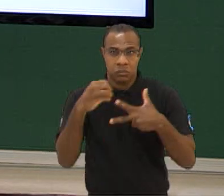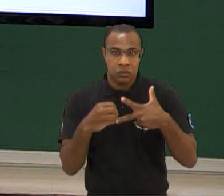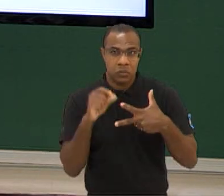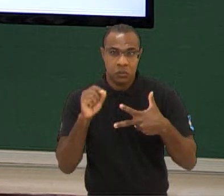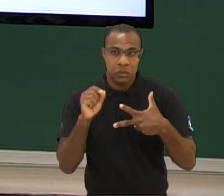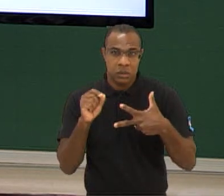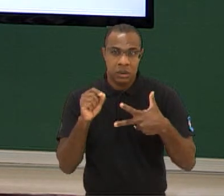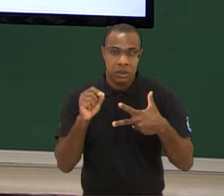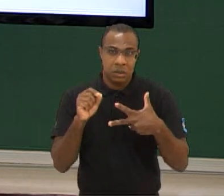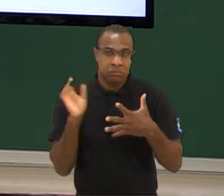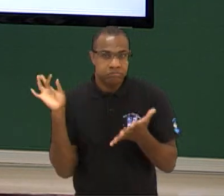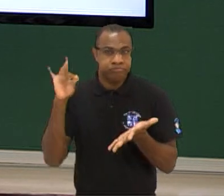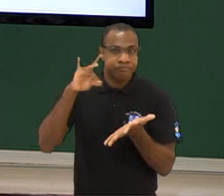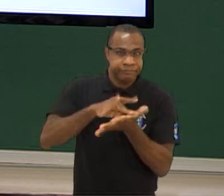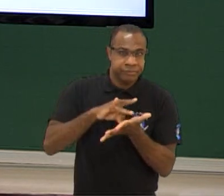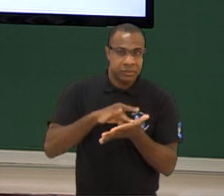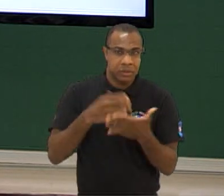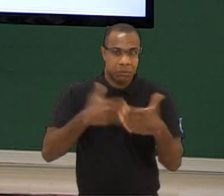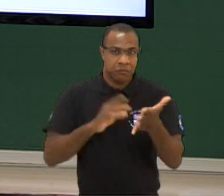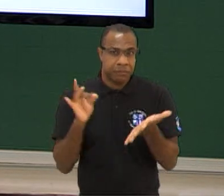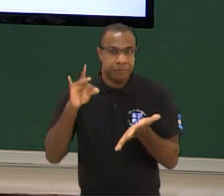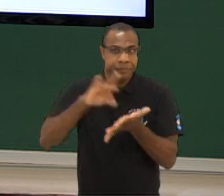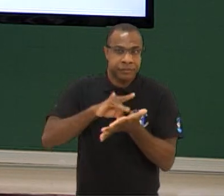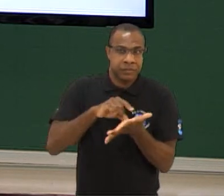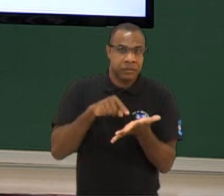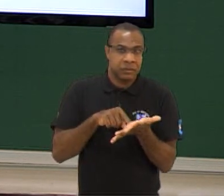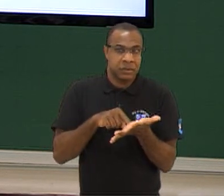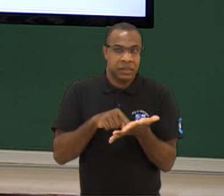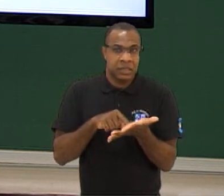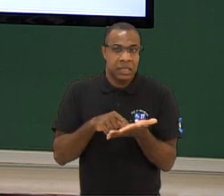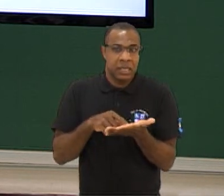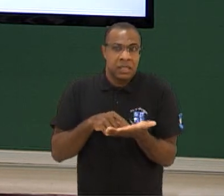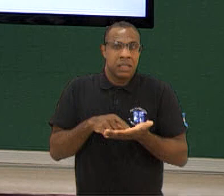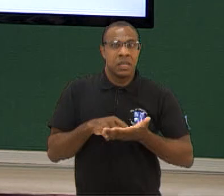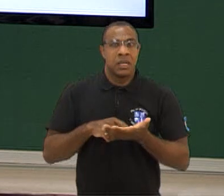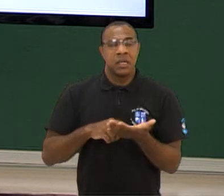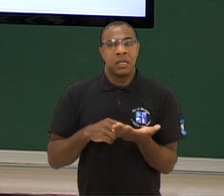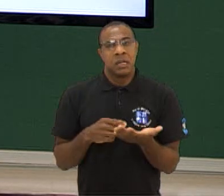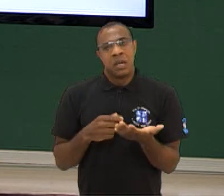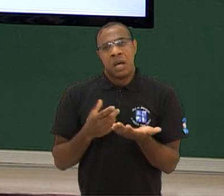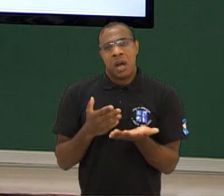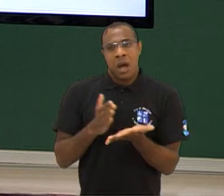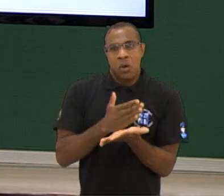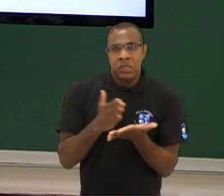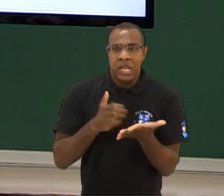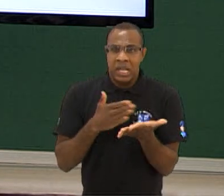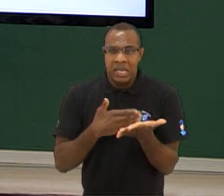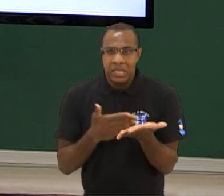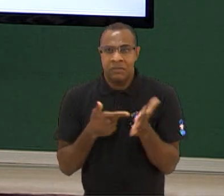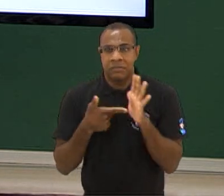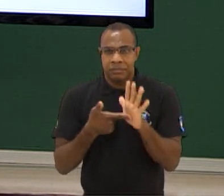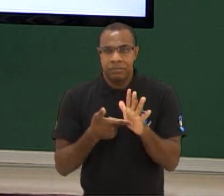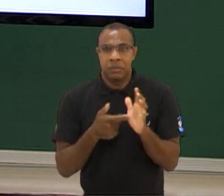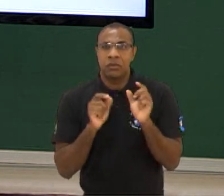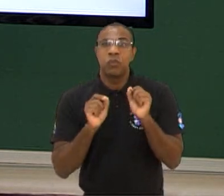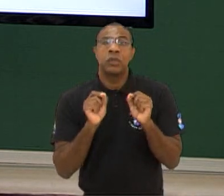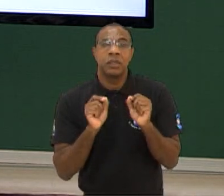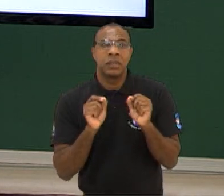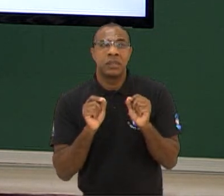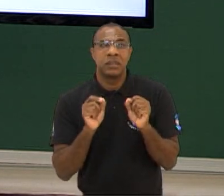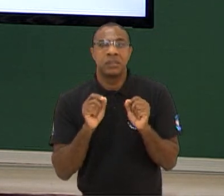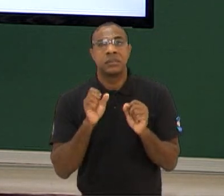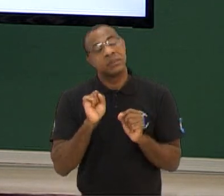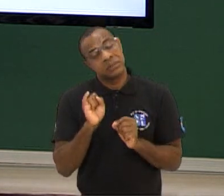na versão oficial dele e em muitos livros didáticos, né, realmente, se você for analisar,